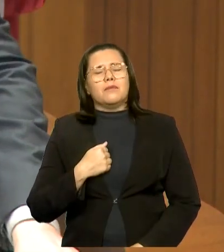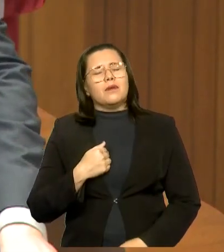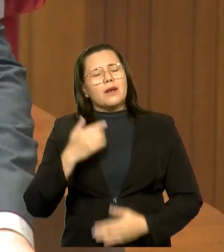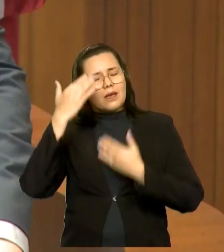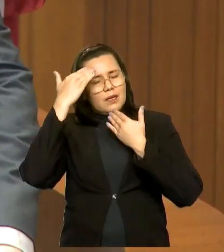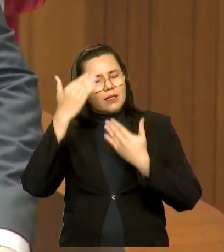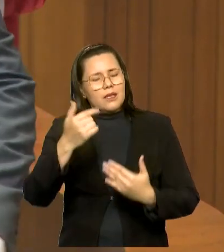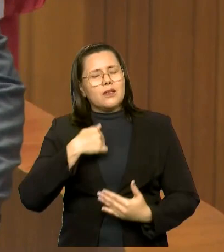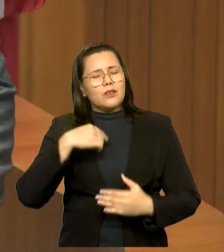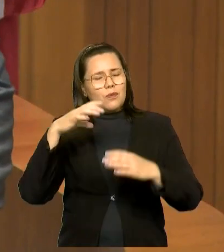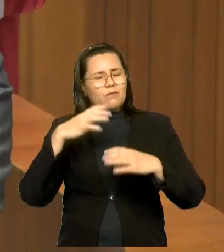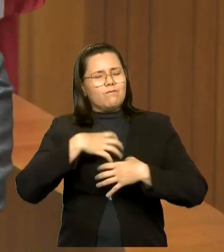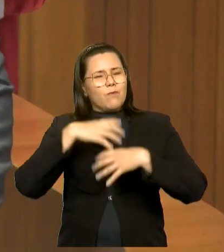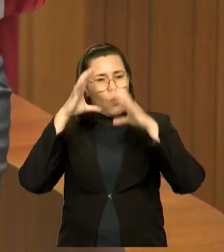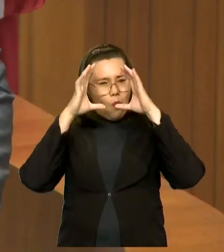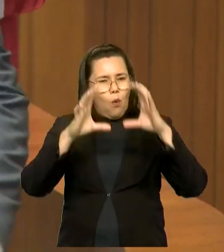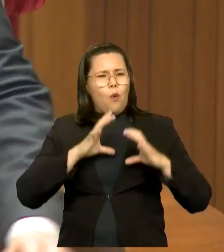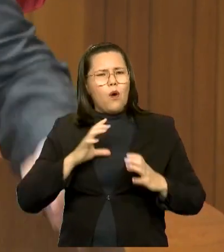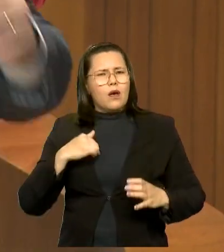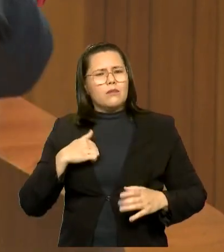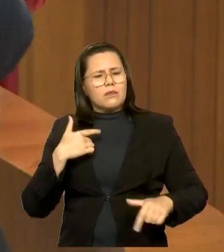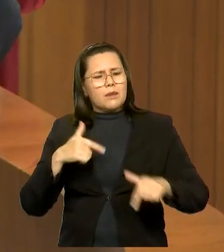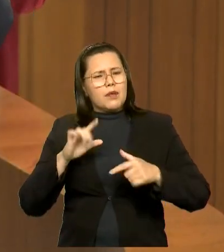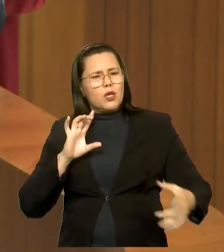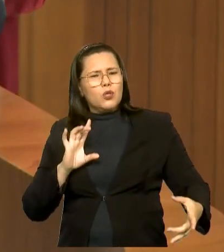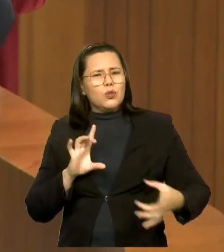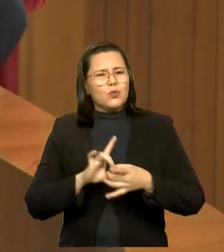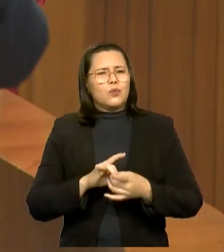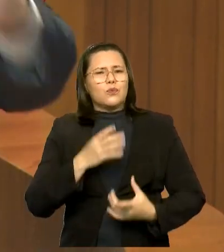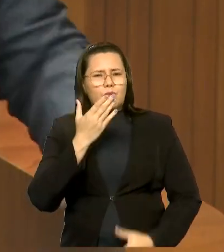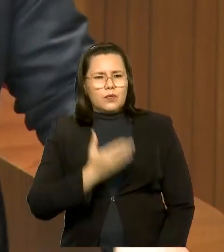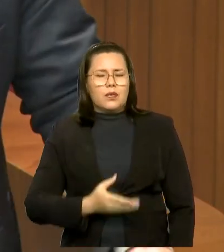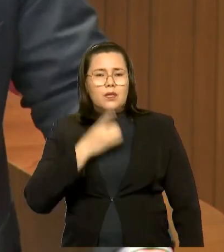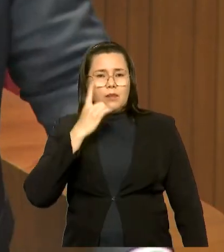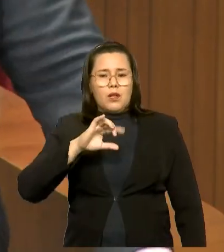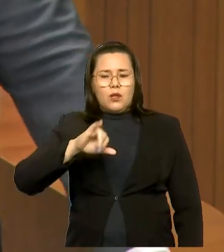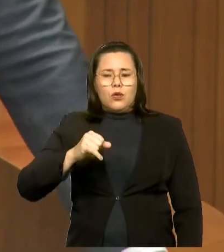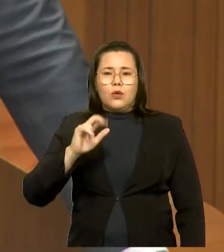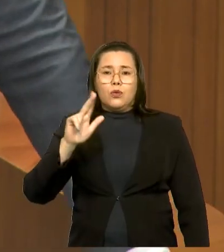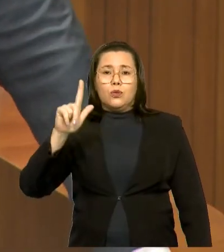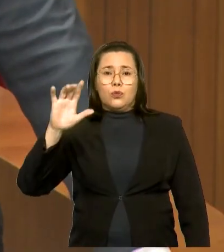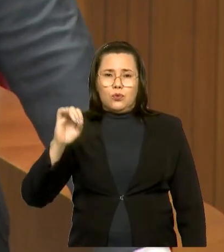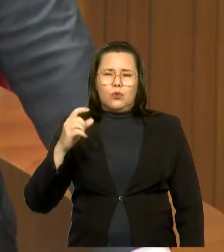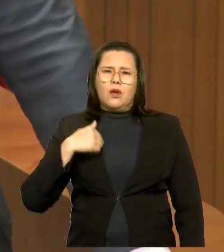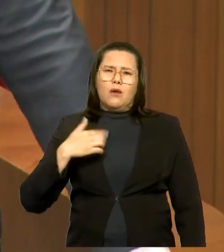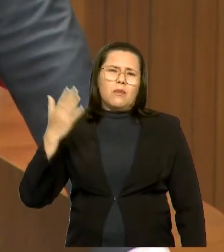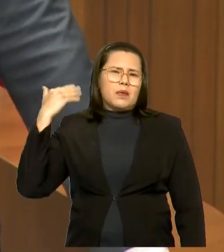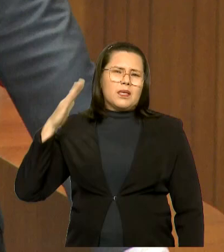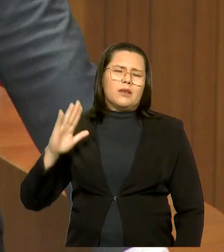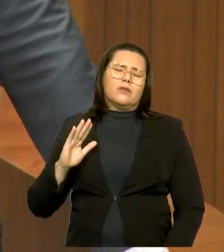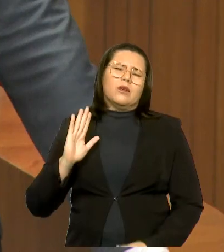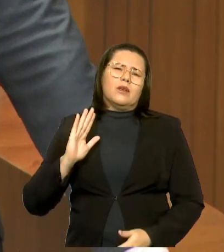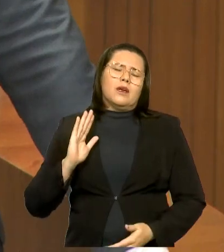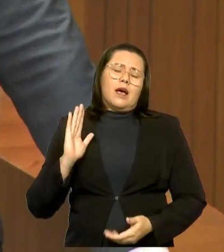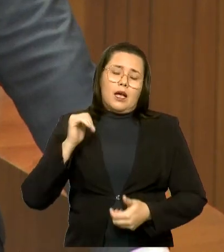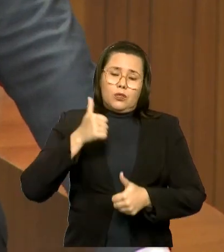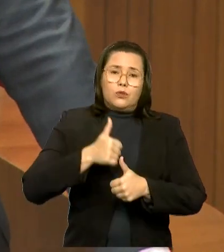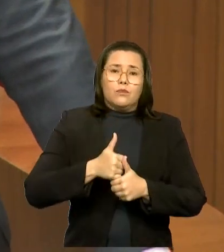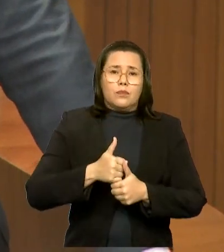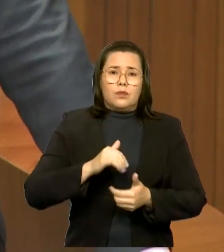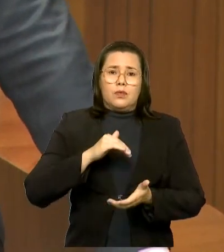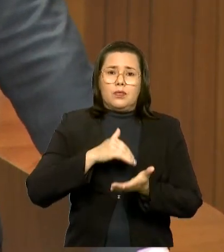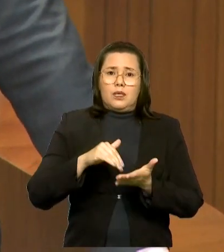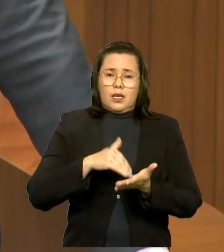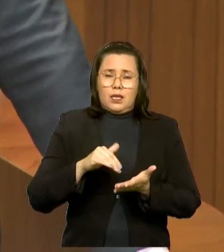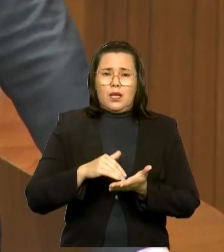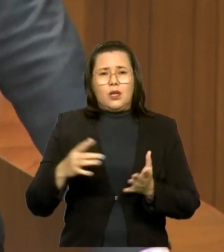governo, com a mesma dedicação, o mesmo afinco que ocupei uma cadeira de secretário de Estado ao longo de 7 anos e 3 meses, ao lado